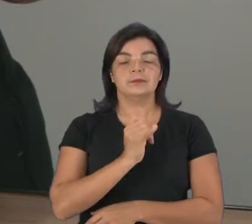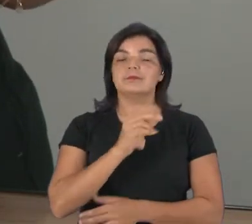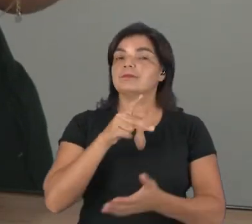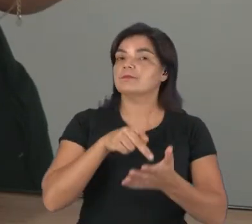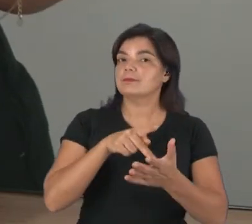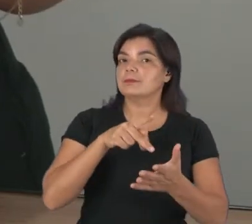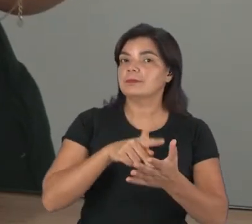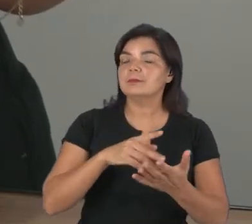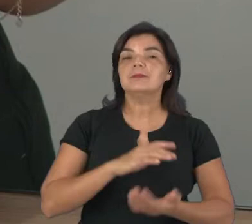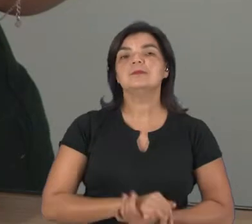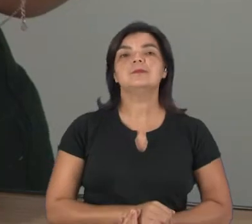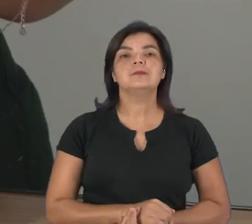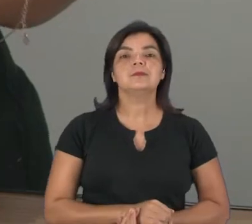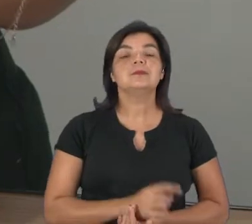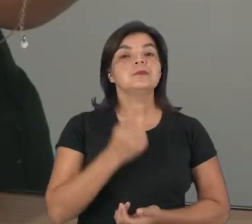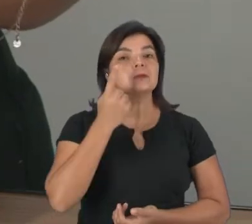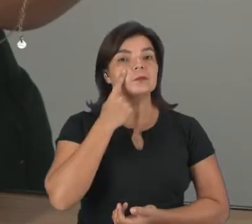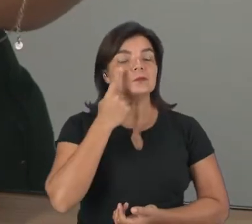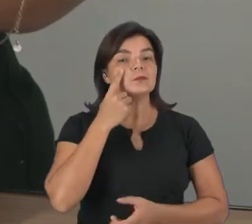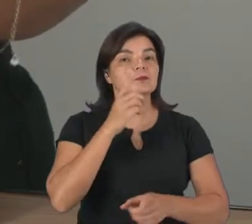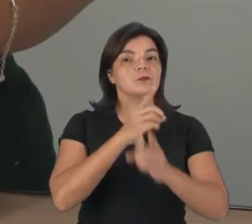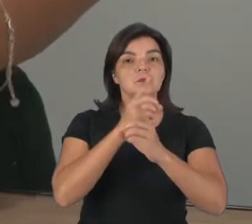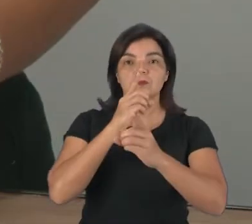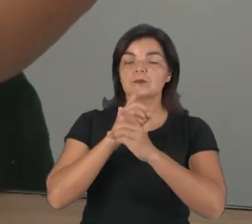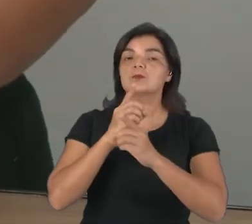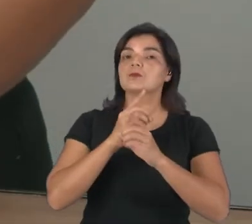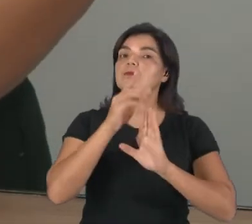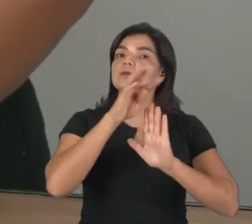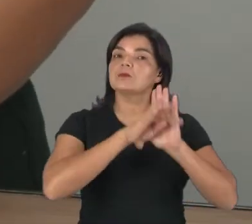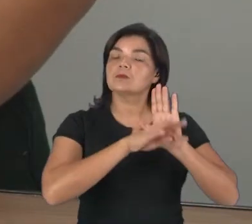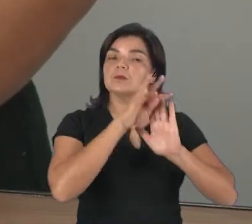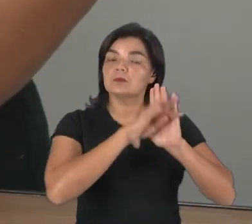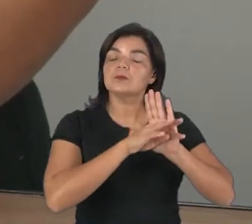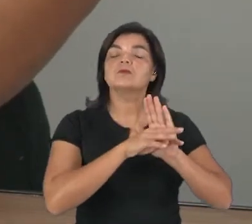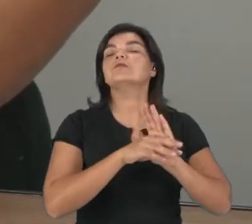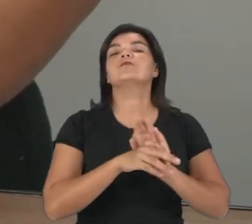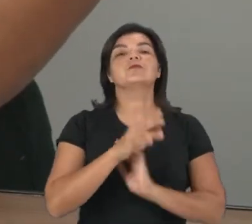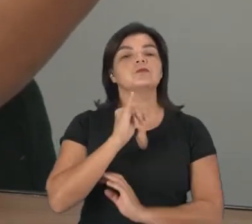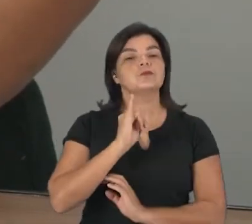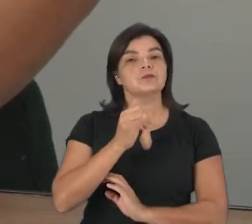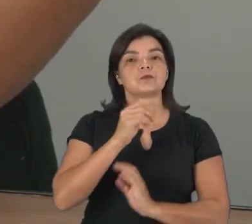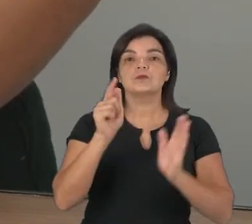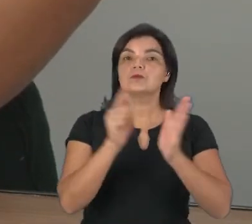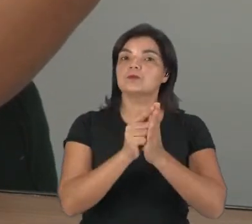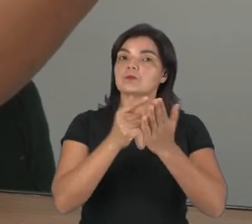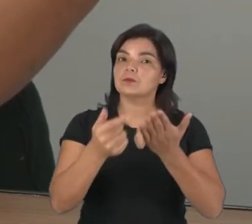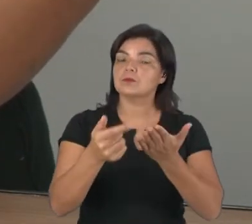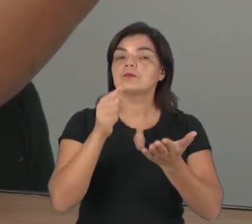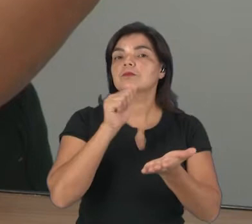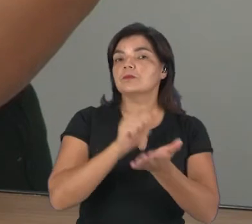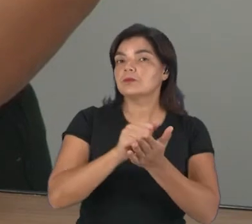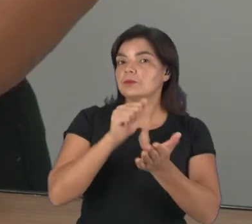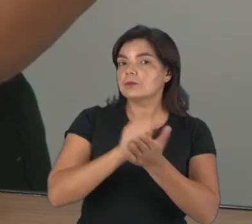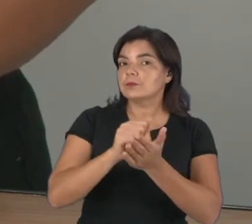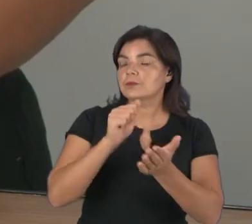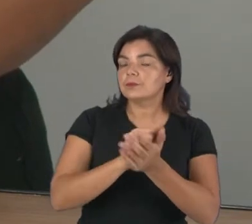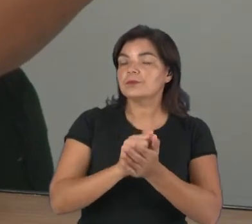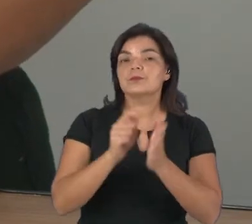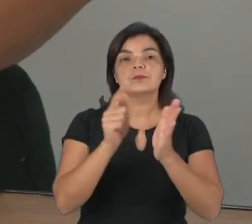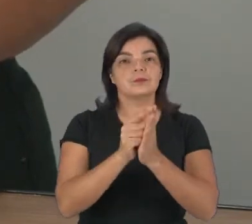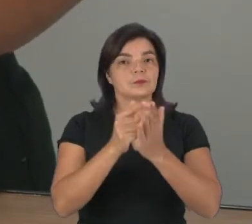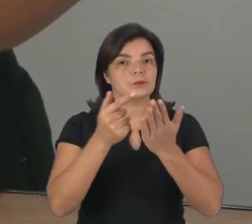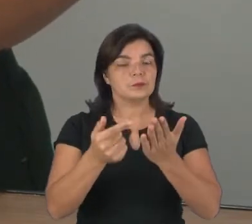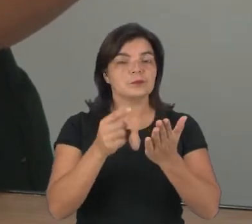Isso mesmo. E nós podemos encontrar estes textos, notícia, em jornais escritos, também em